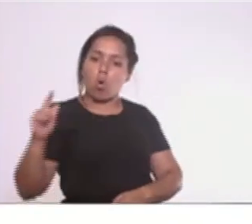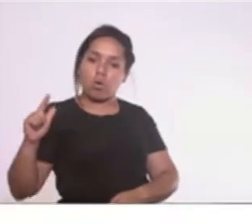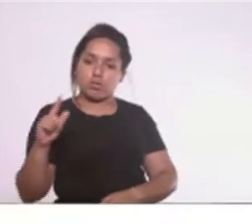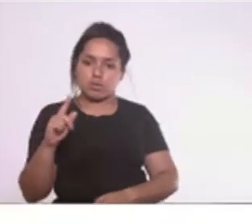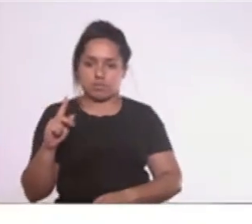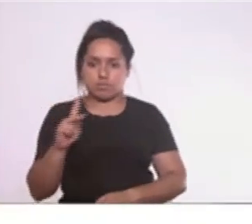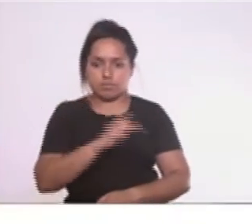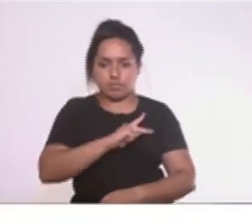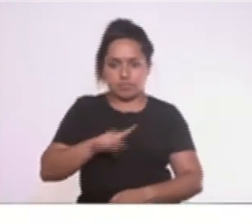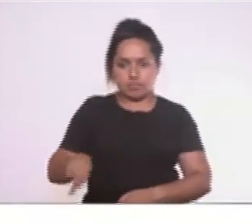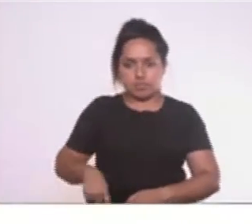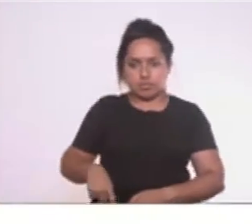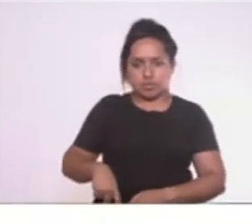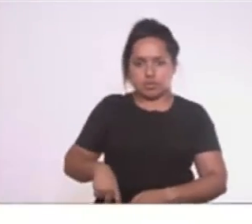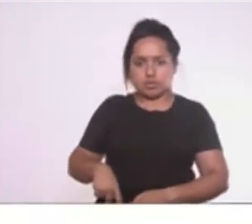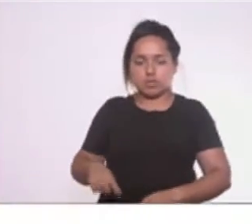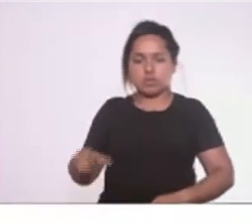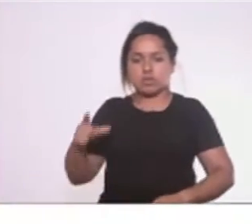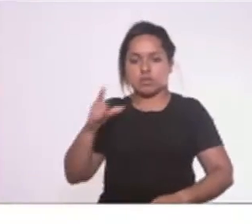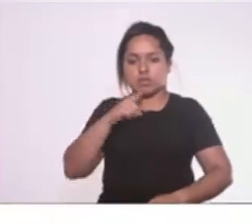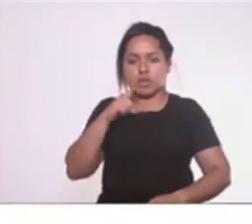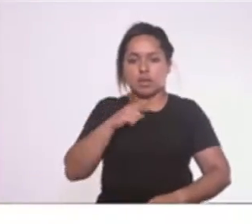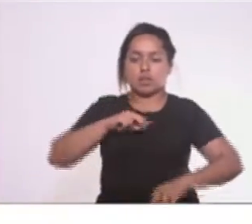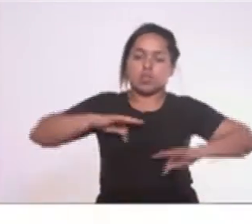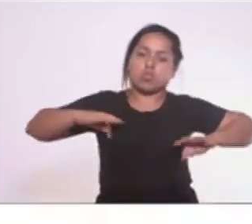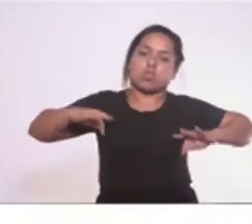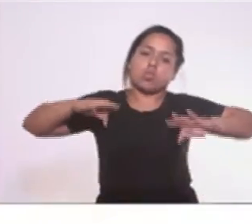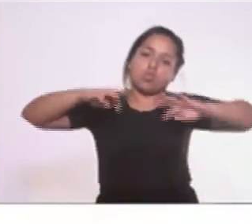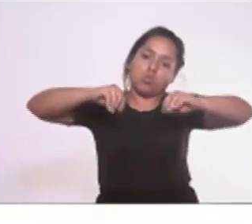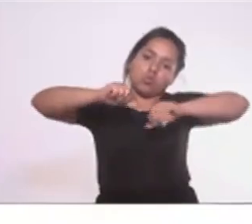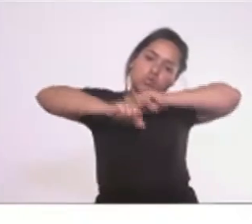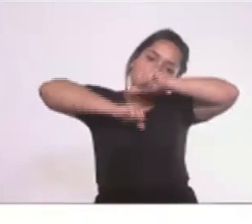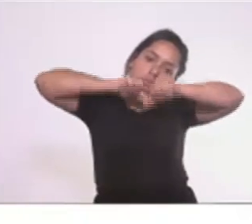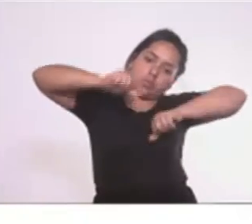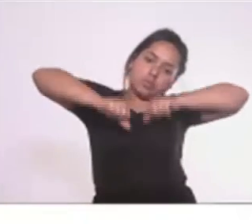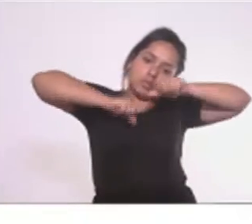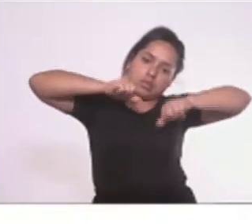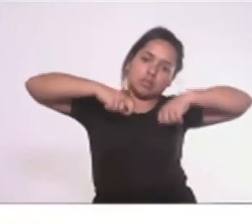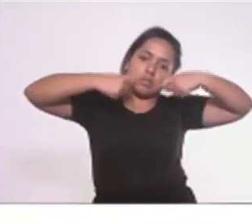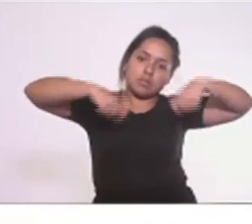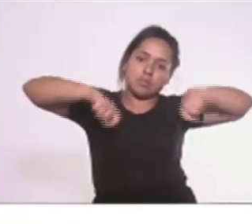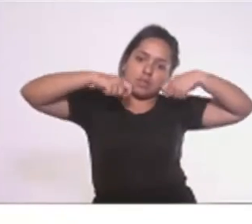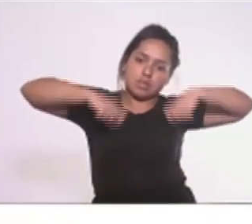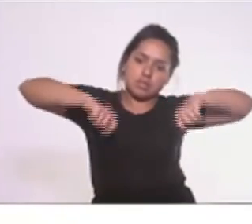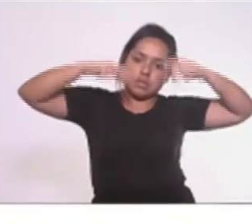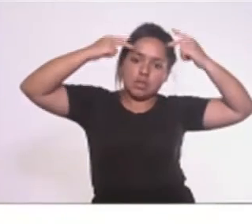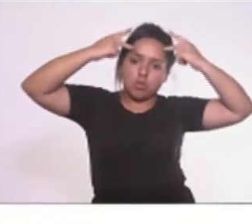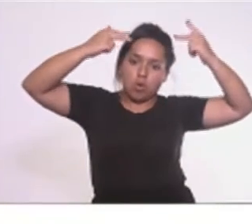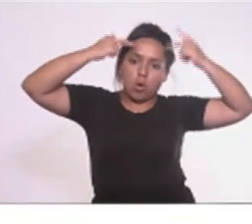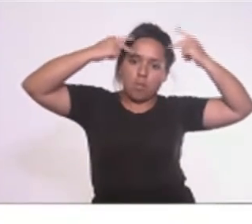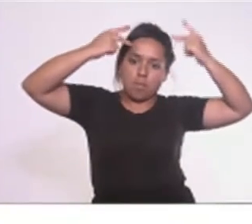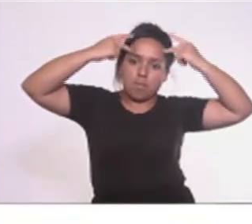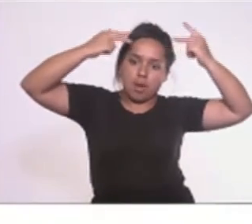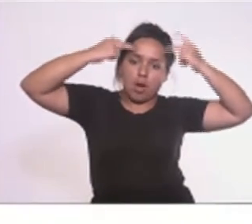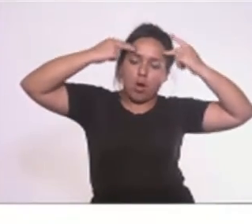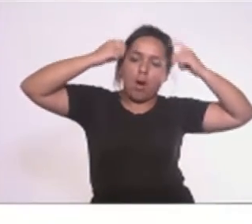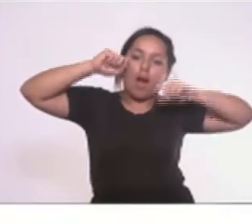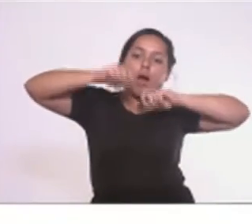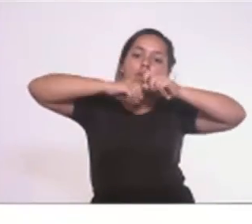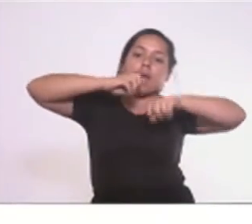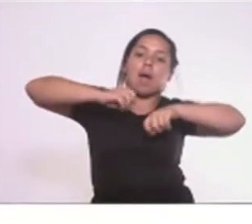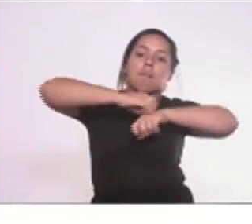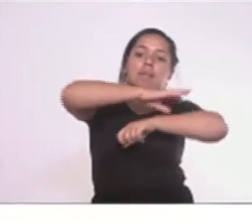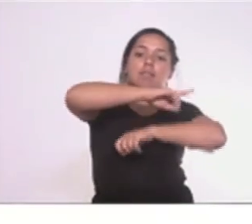outro estilo, todos nós somos dados a rompantes, assim você também é normal. Agora, assim, a mensagem que